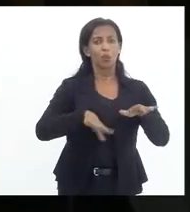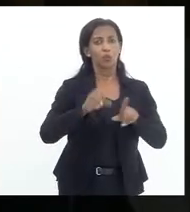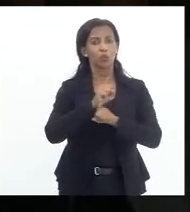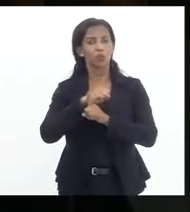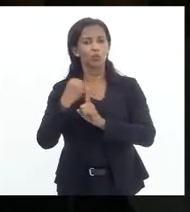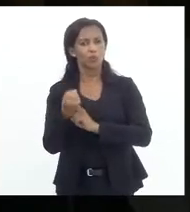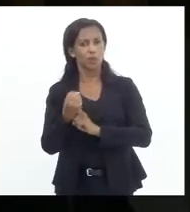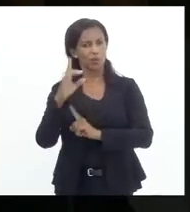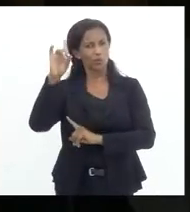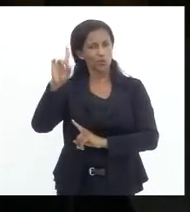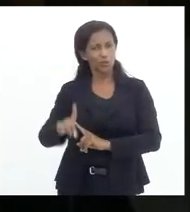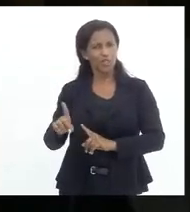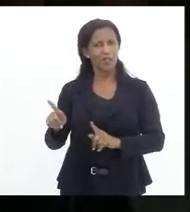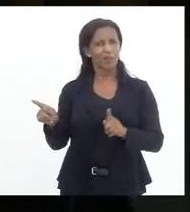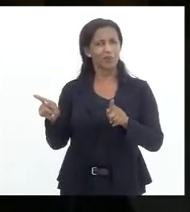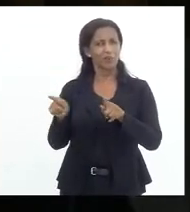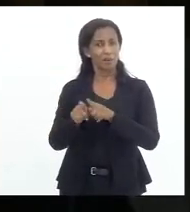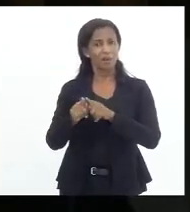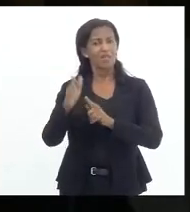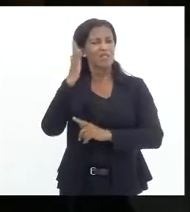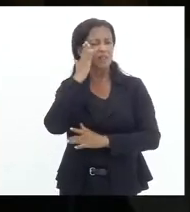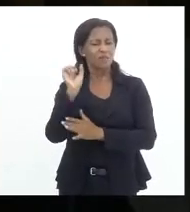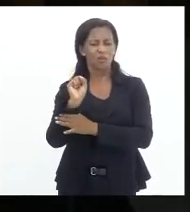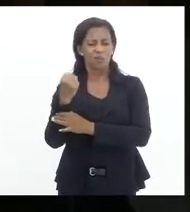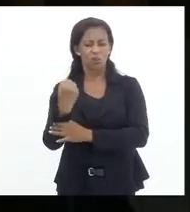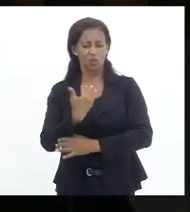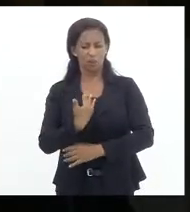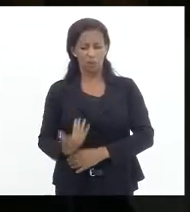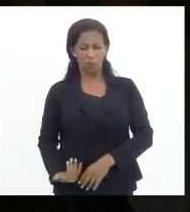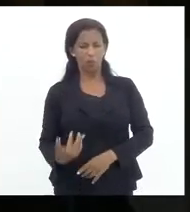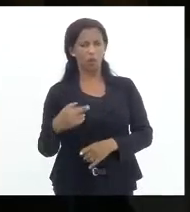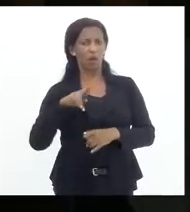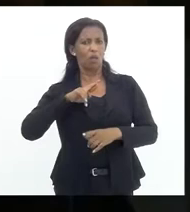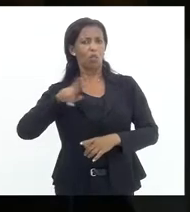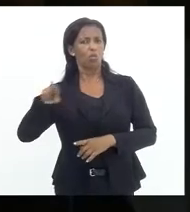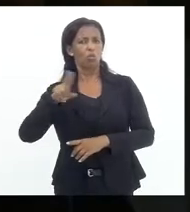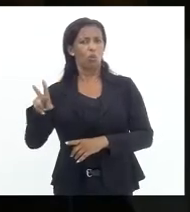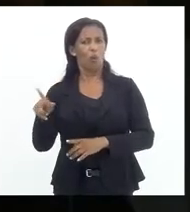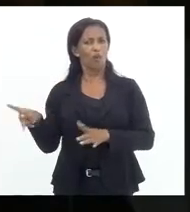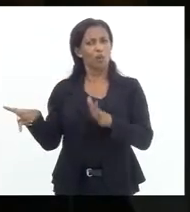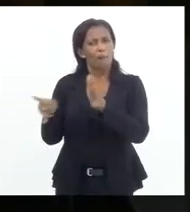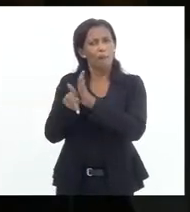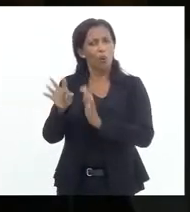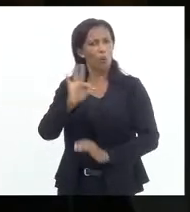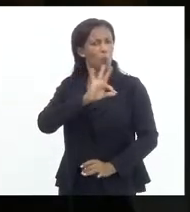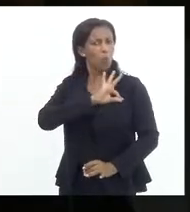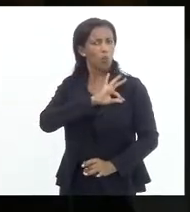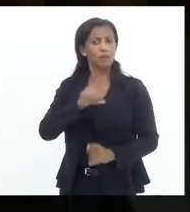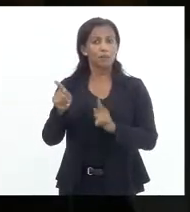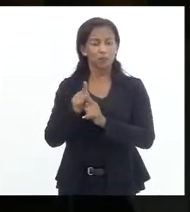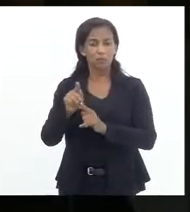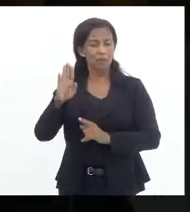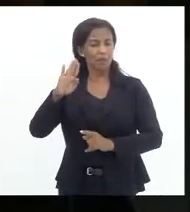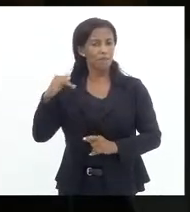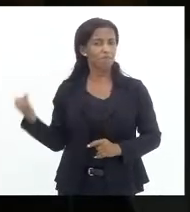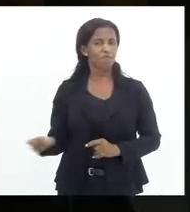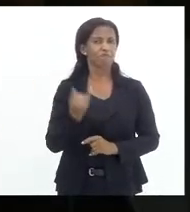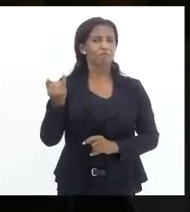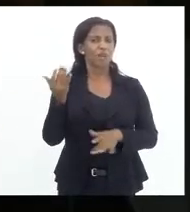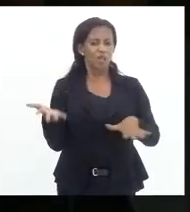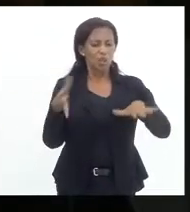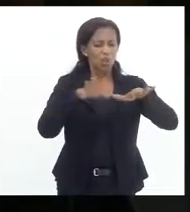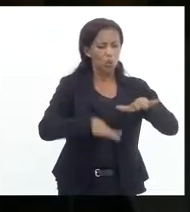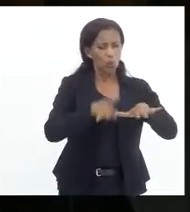e ampliação de direito porque a segurança pública nós sabemos não é só repressão começou aparelho repressor ao contrário é fundamentalmente